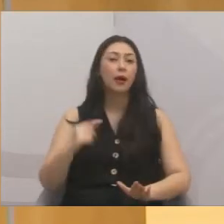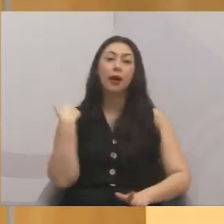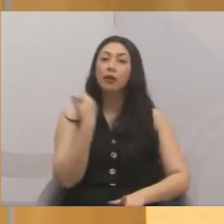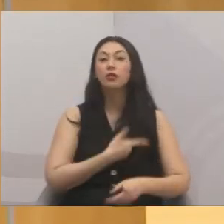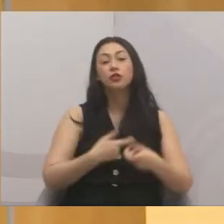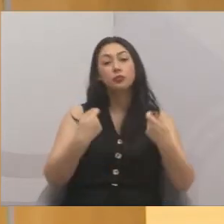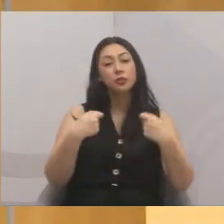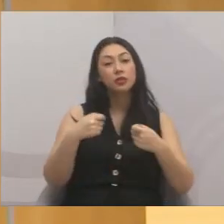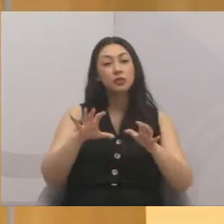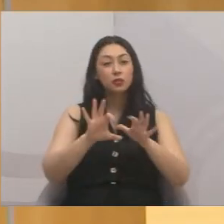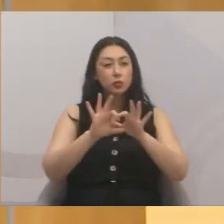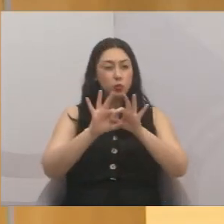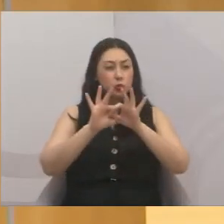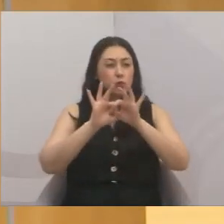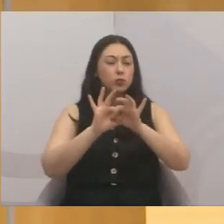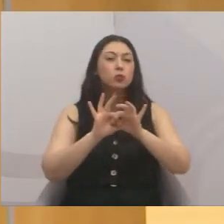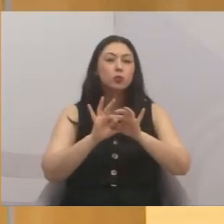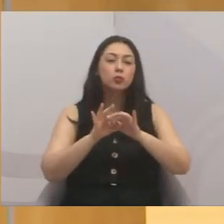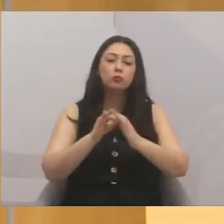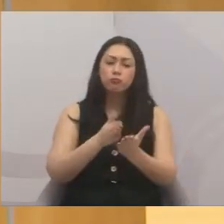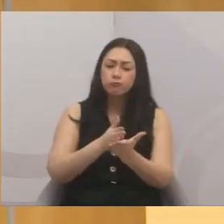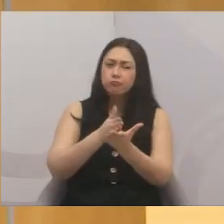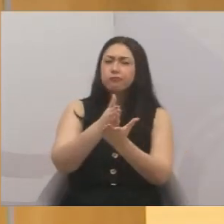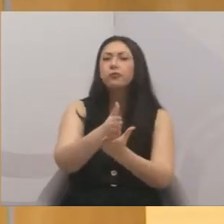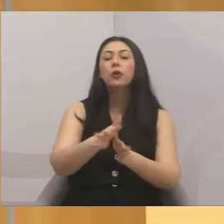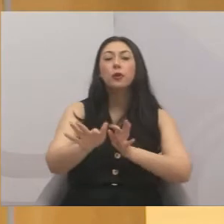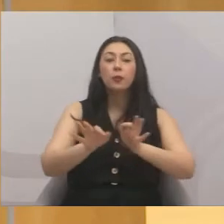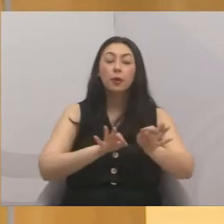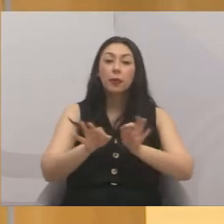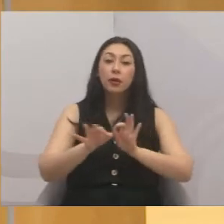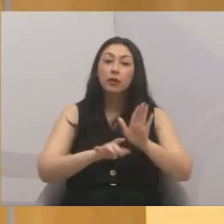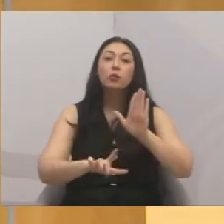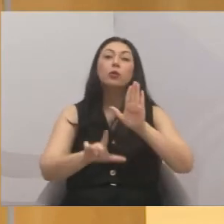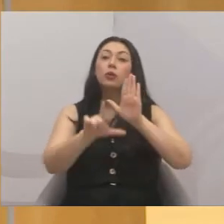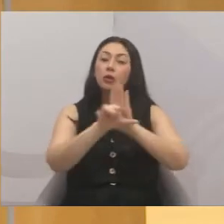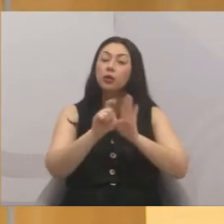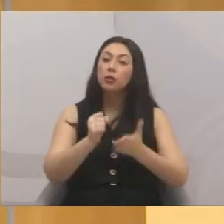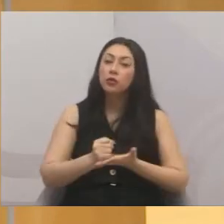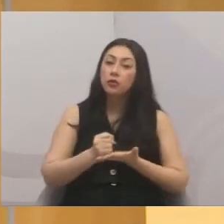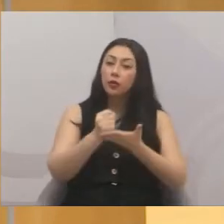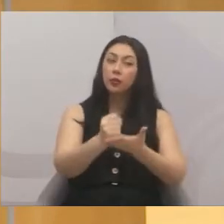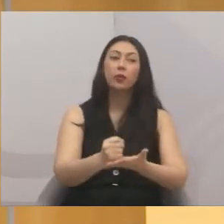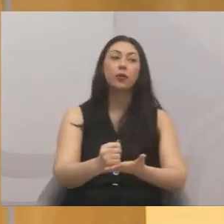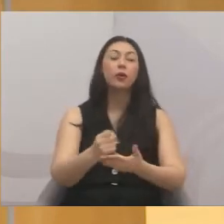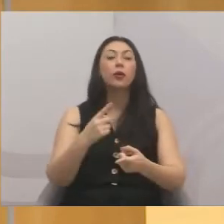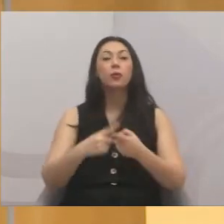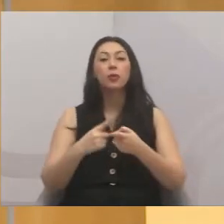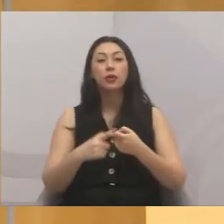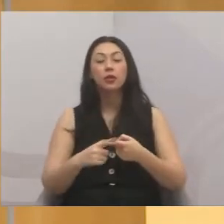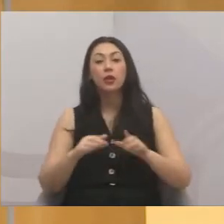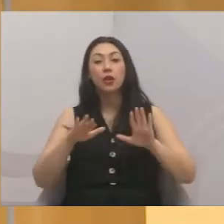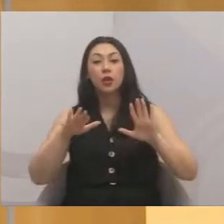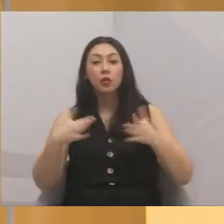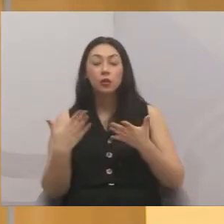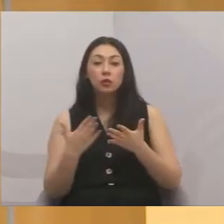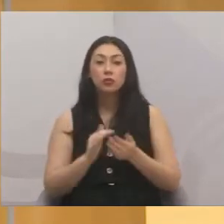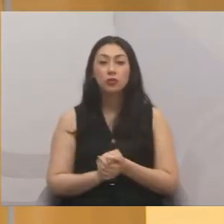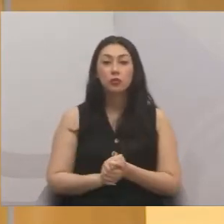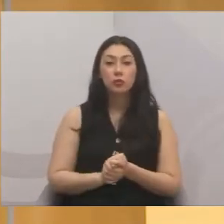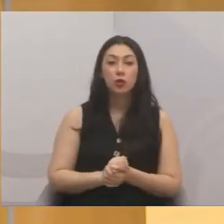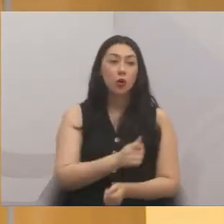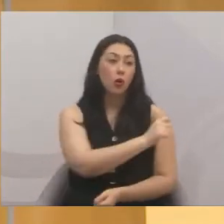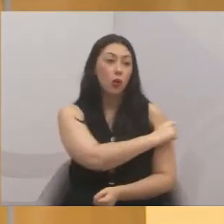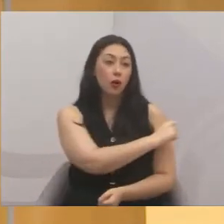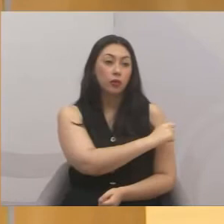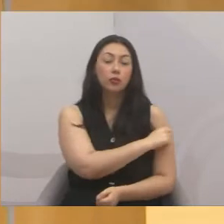gente precisa pegar um na mão no outro e seguir com leis como essas afirmativas. Porque depois que esse estudante terminar a faculdade, ele